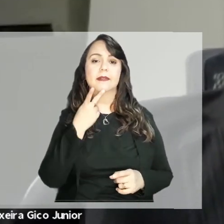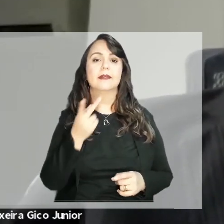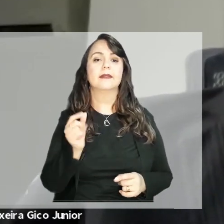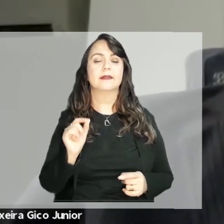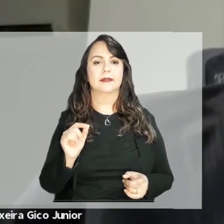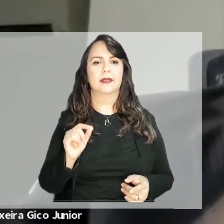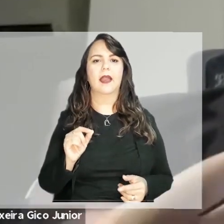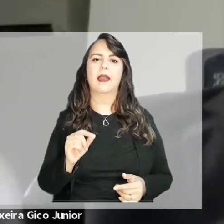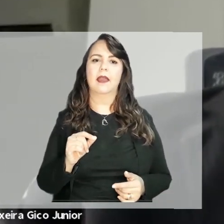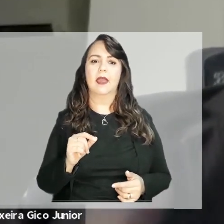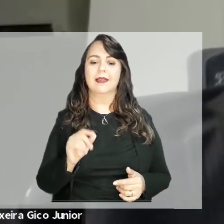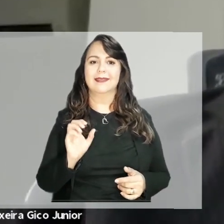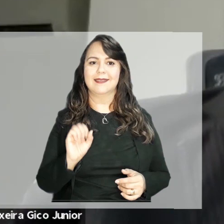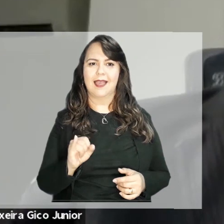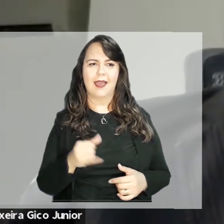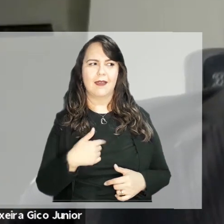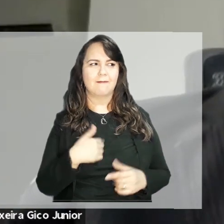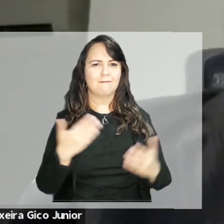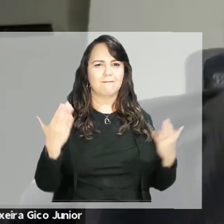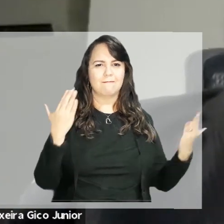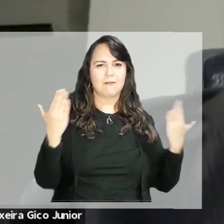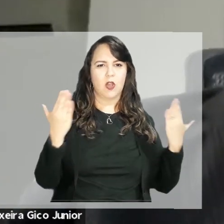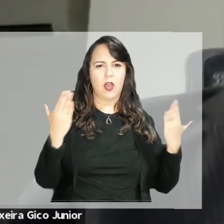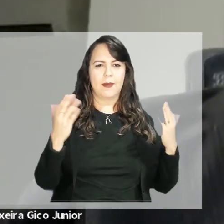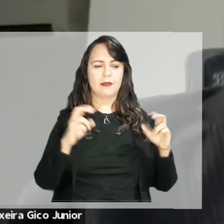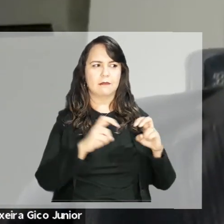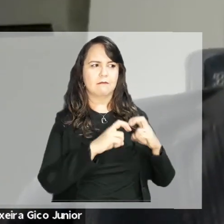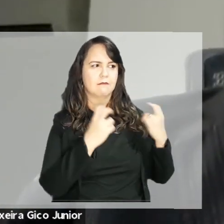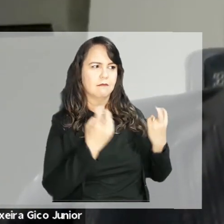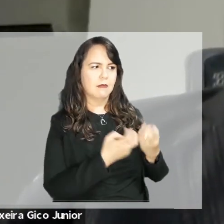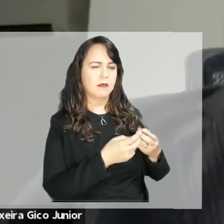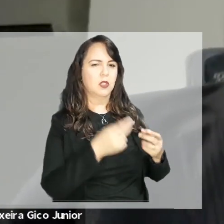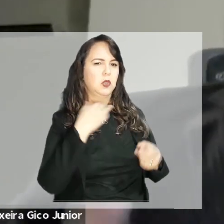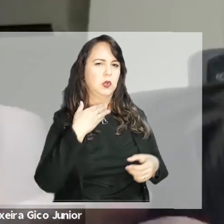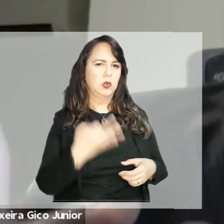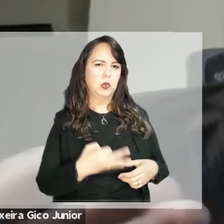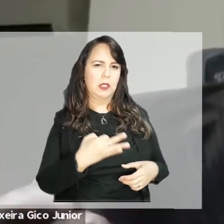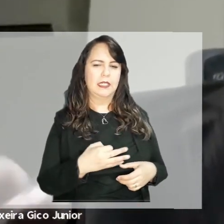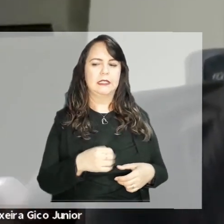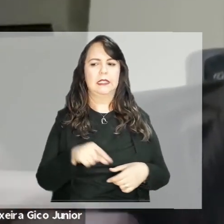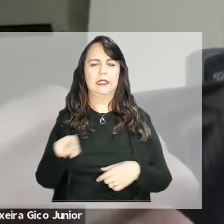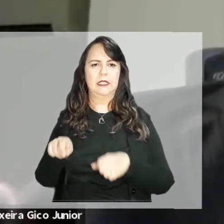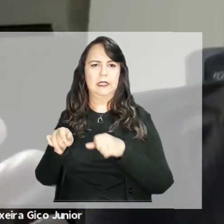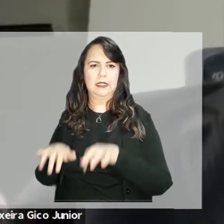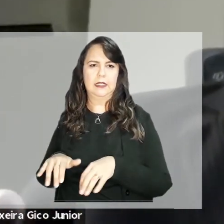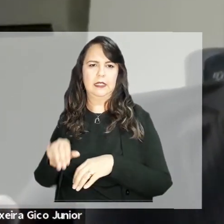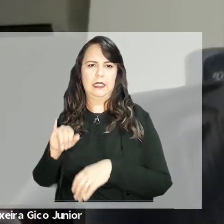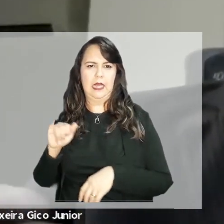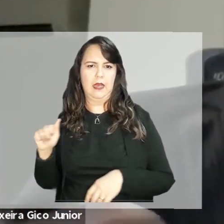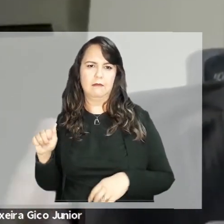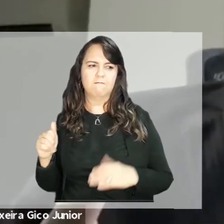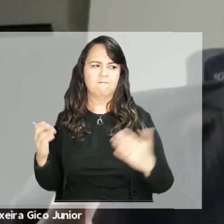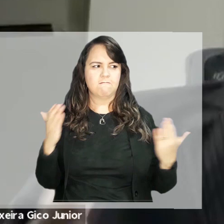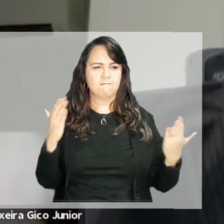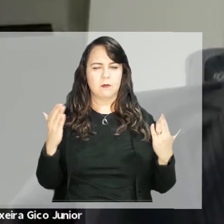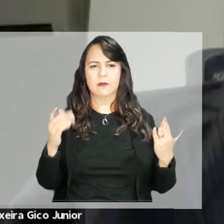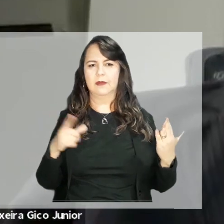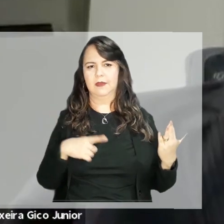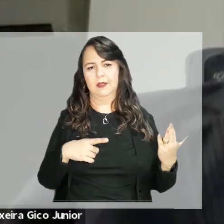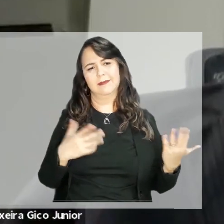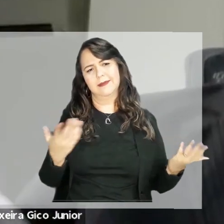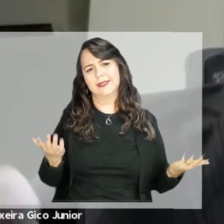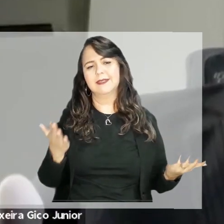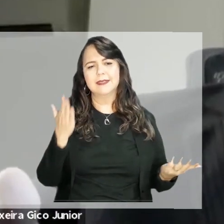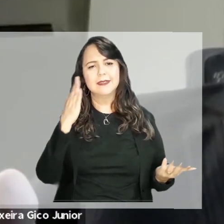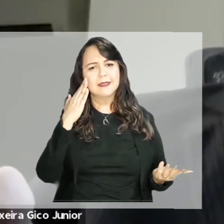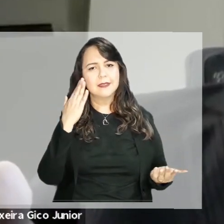isso, derruba o argumento. Né? Então, veja, é aquela famosa história. O